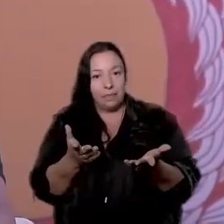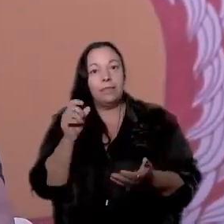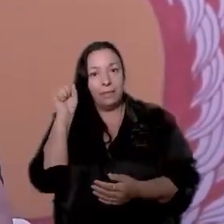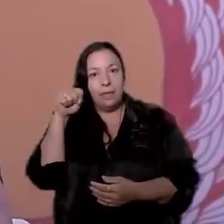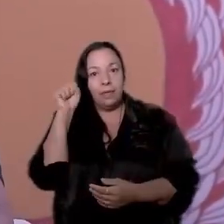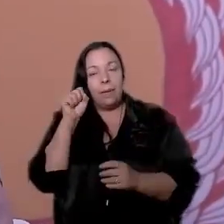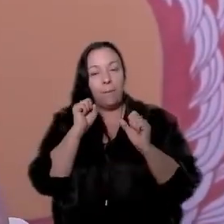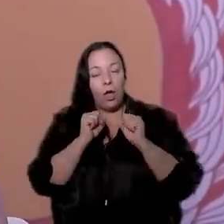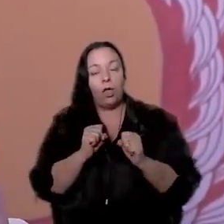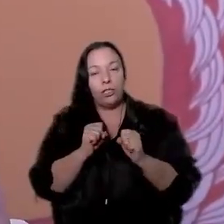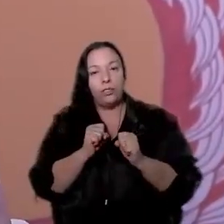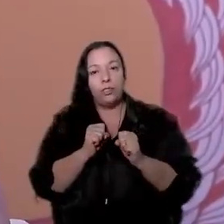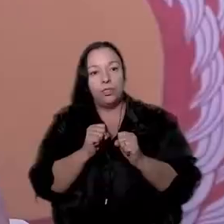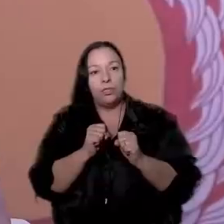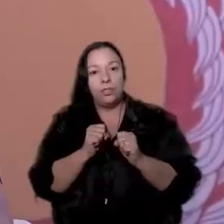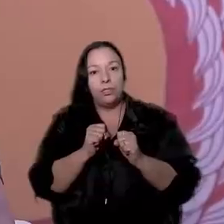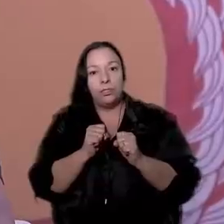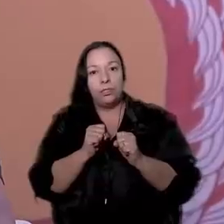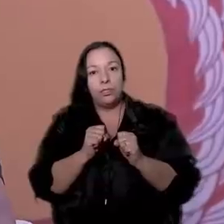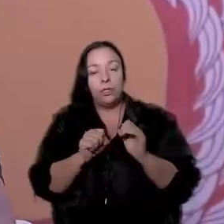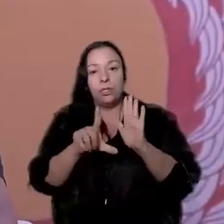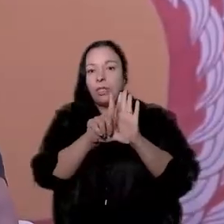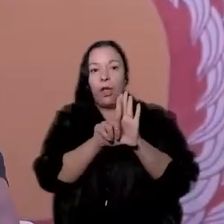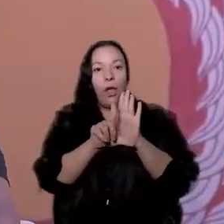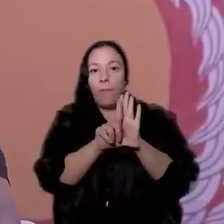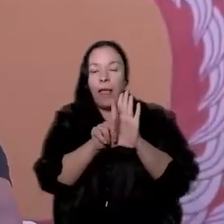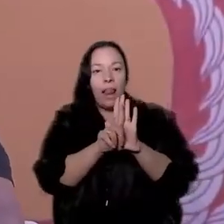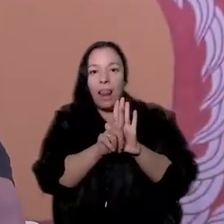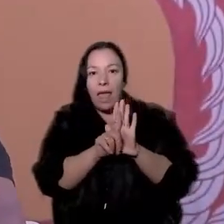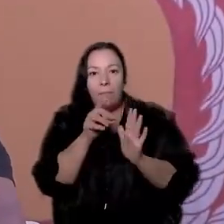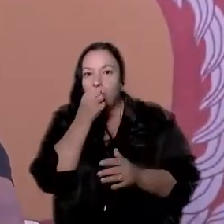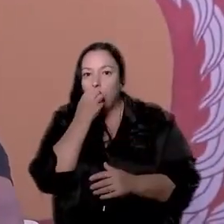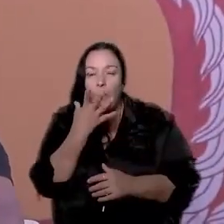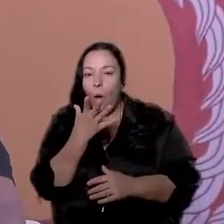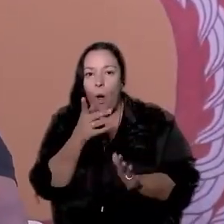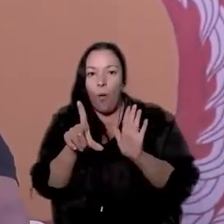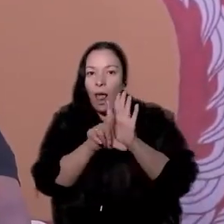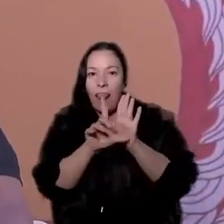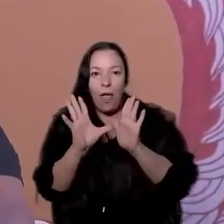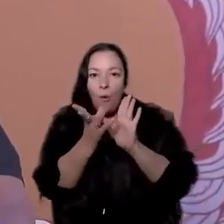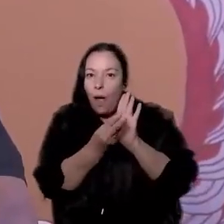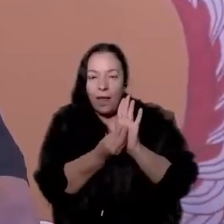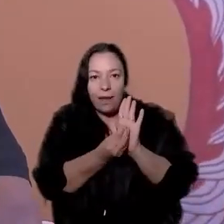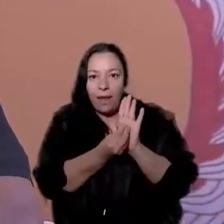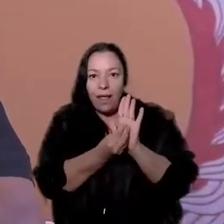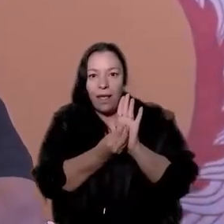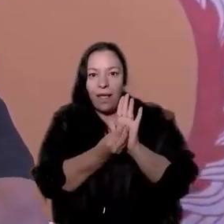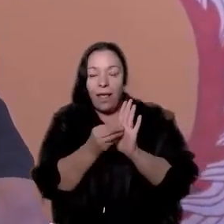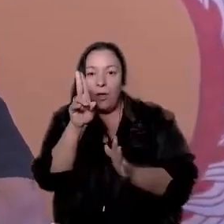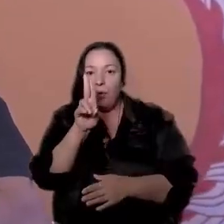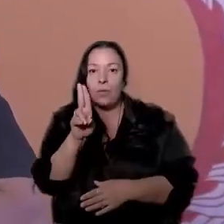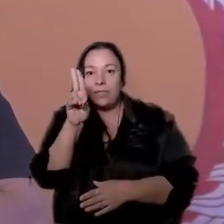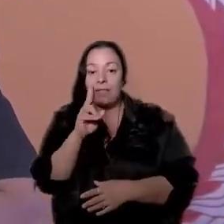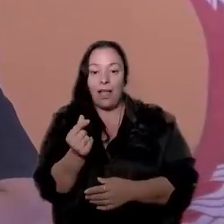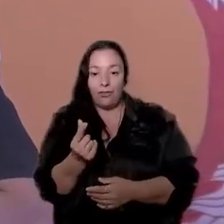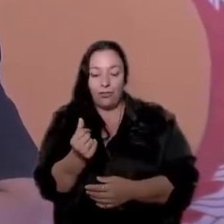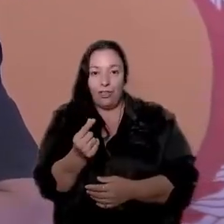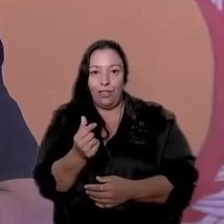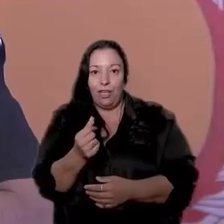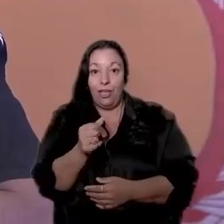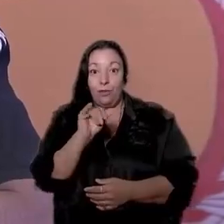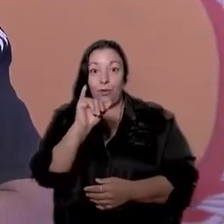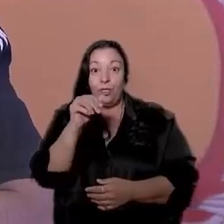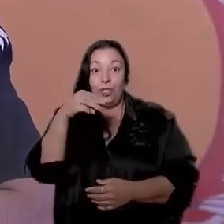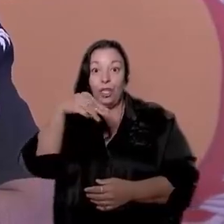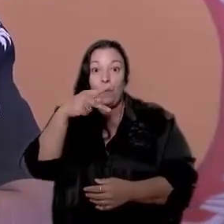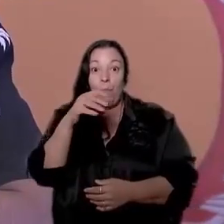exatamente, você pode colocar a marca. Aí o chinês disse, mas isso é uma lei muito boa. Se eu posso usar um dinheiro de imposto, faço uma atividade